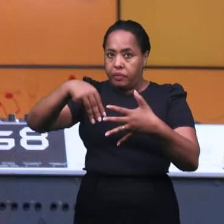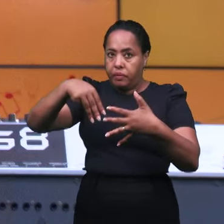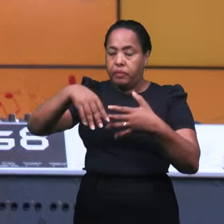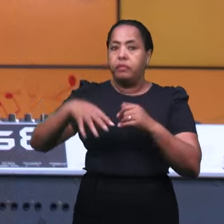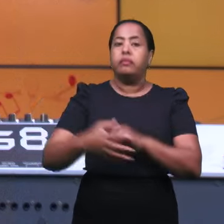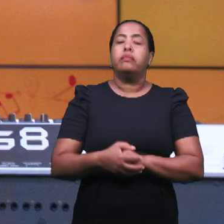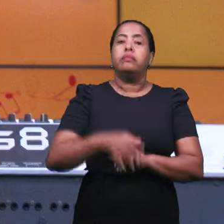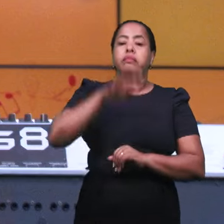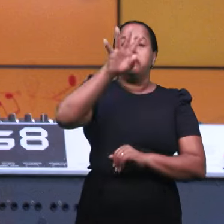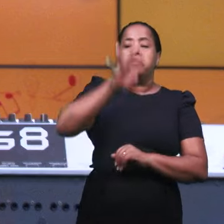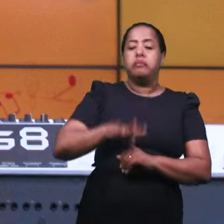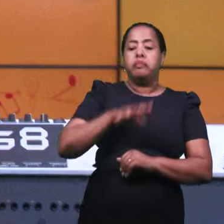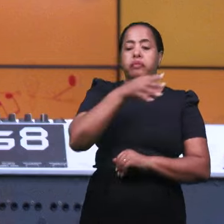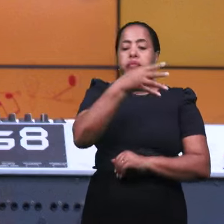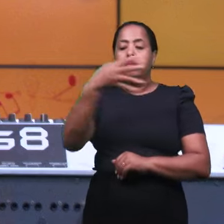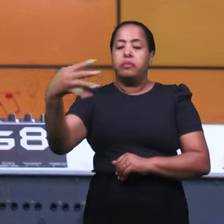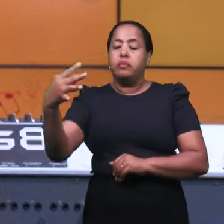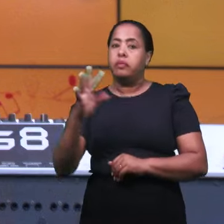partitura.